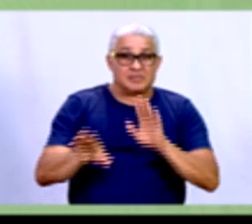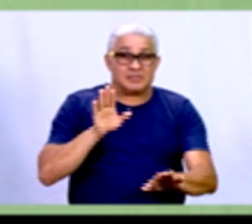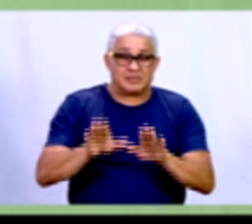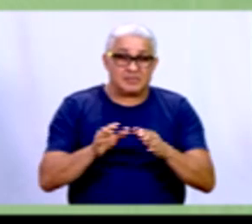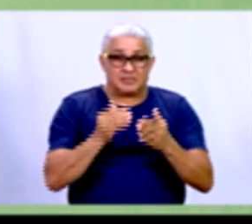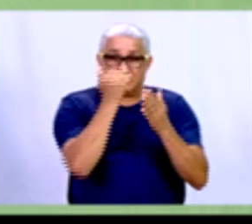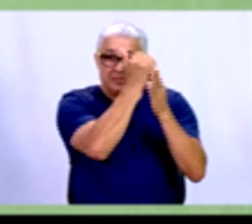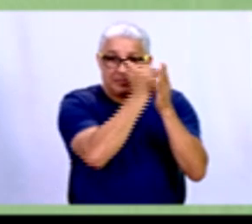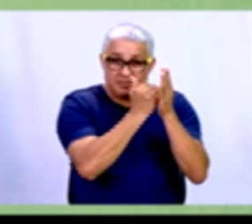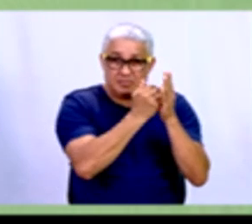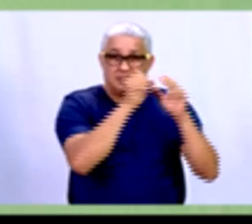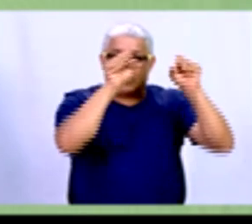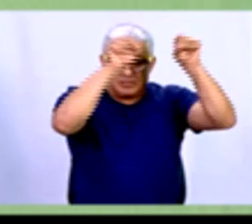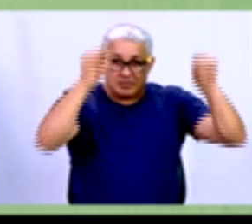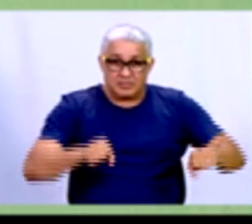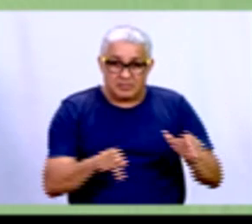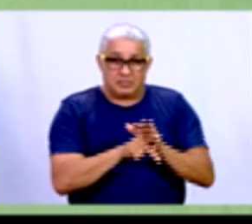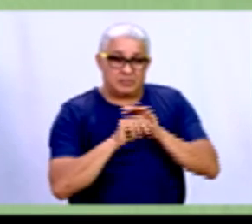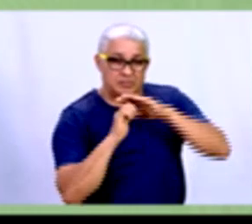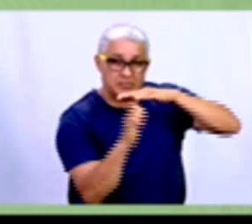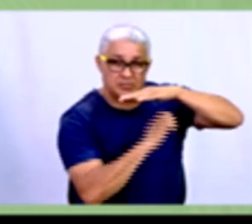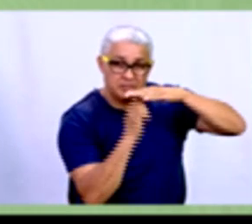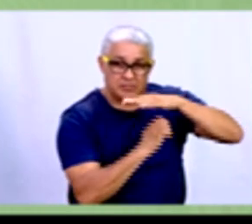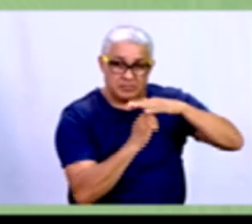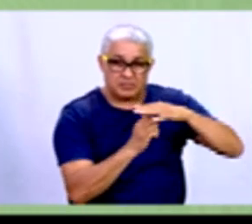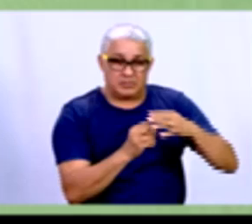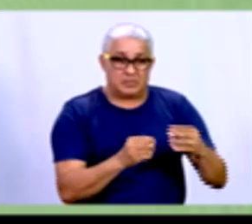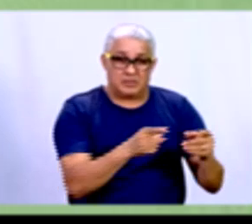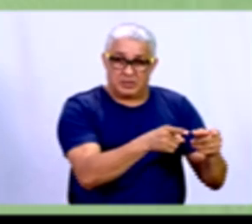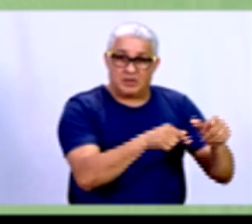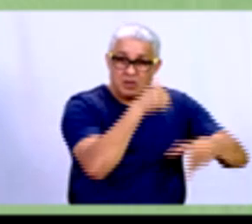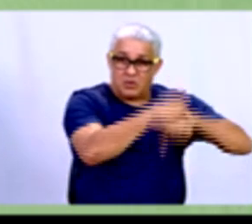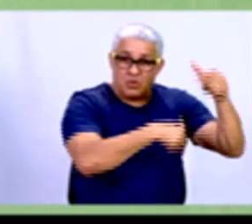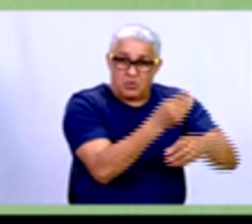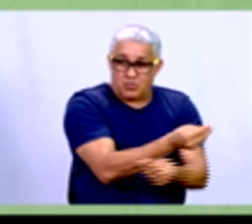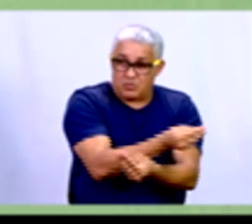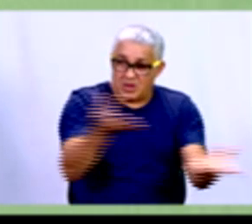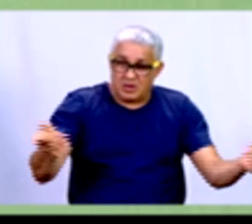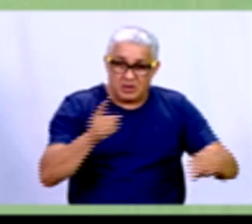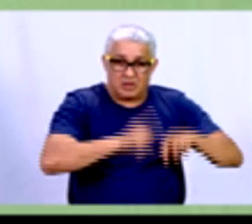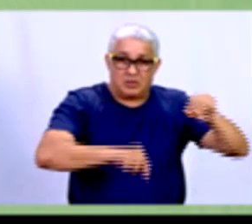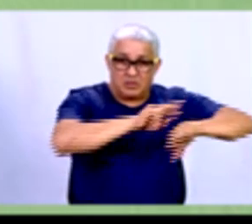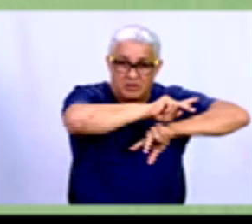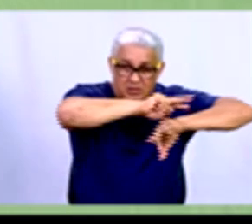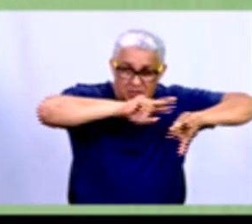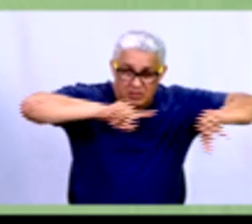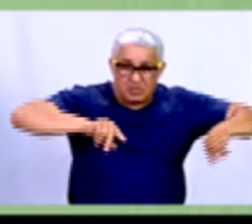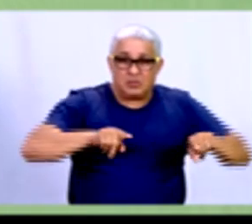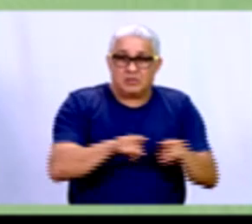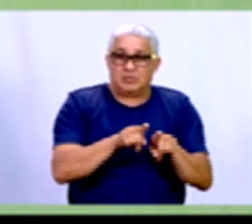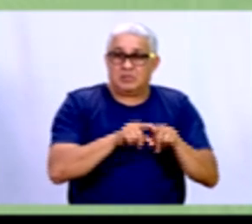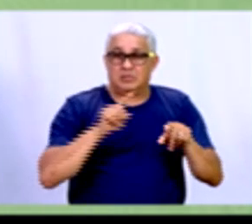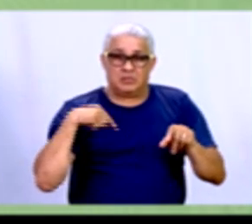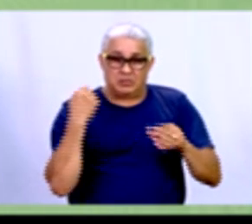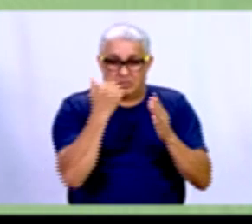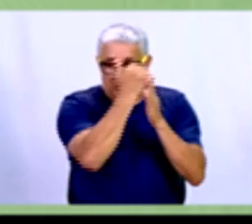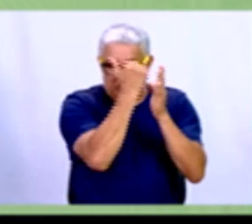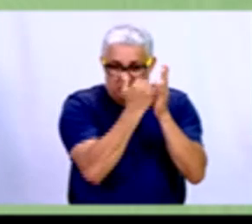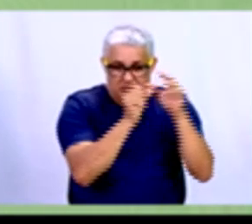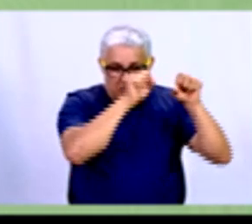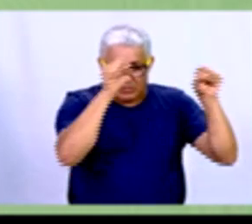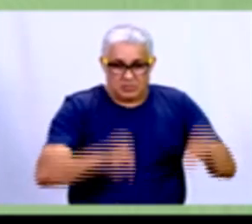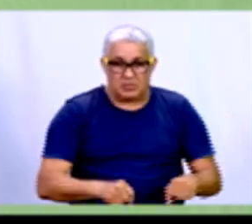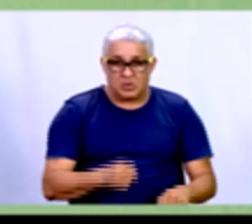sistemas para empresas que oferecem serviços ou produtos. E quando a gente desenvolve um sistema que não